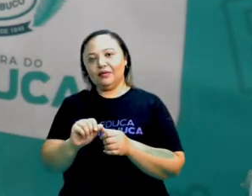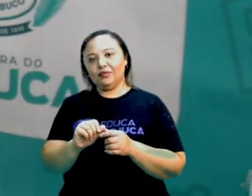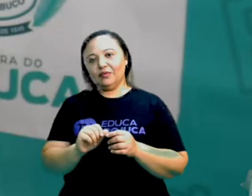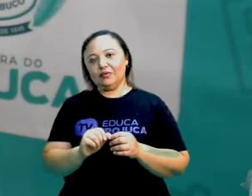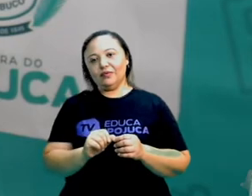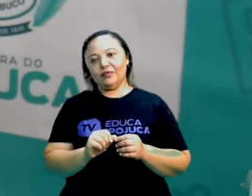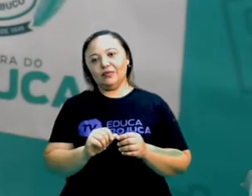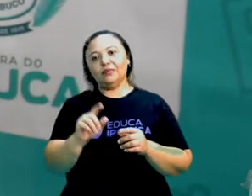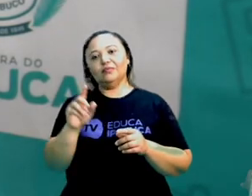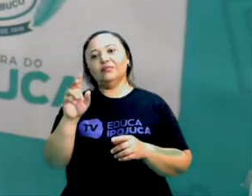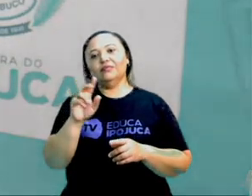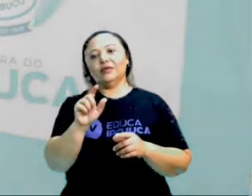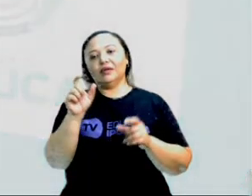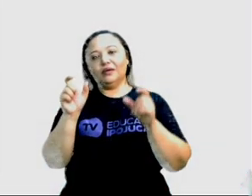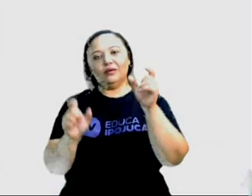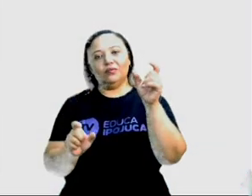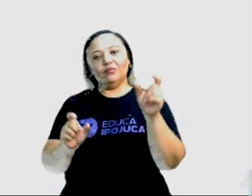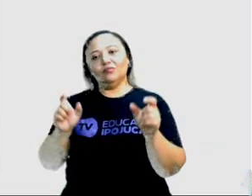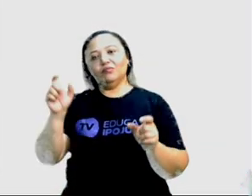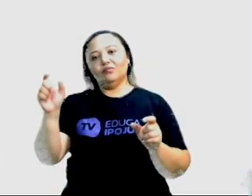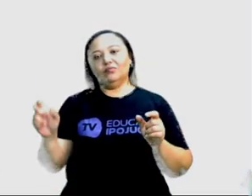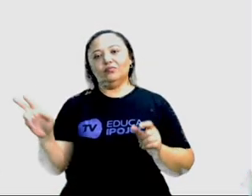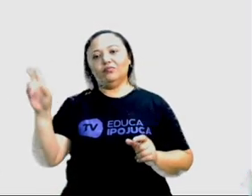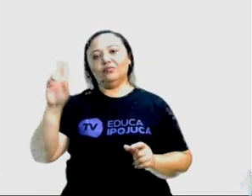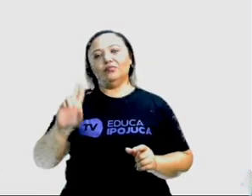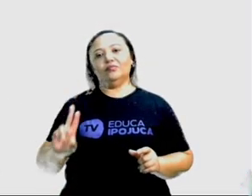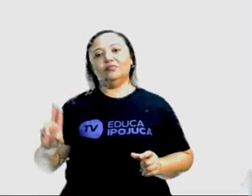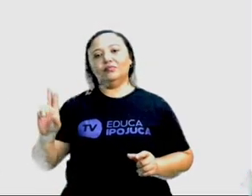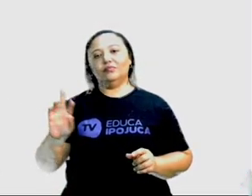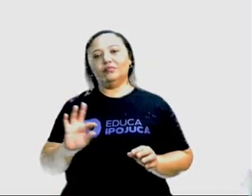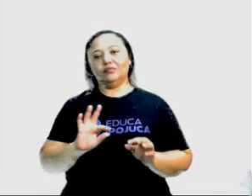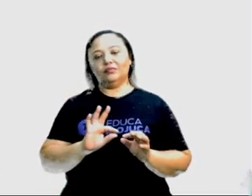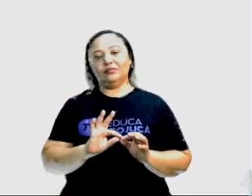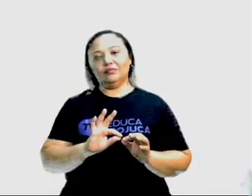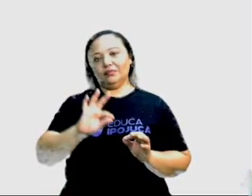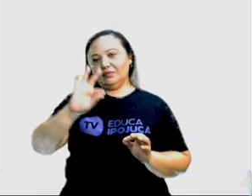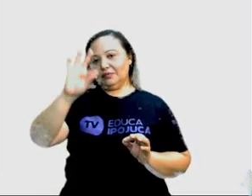aqui um gráfico de linha. Veja que interessante, ó.